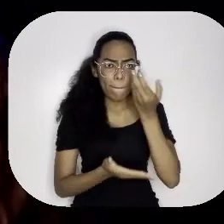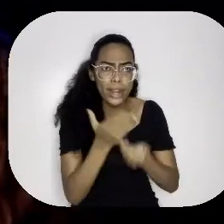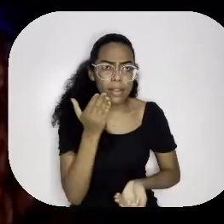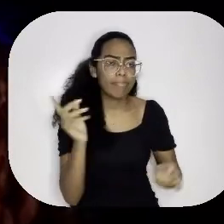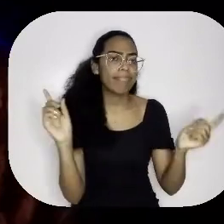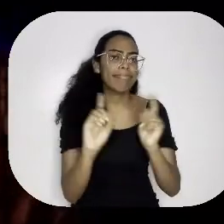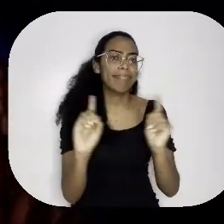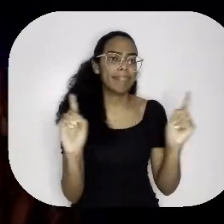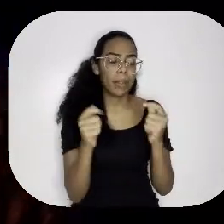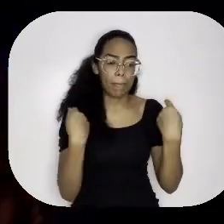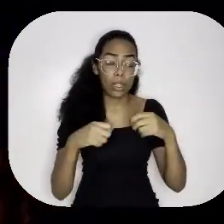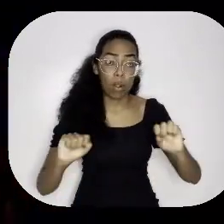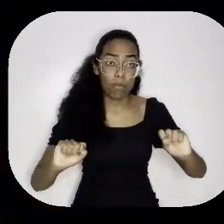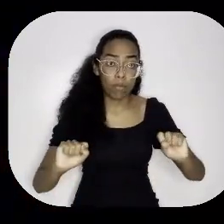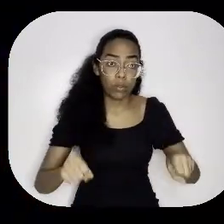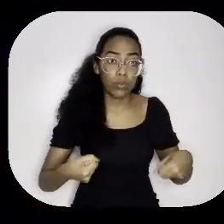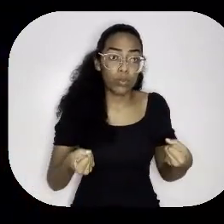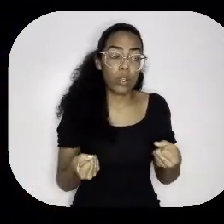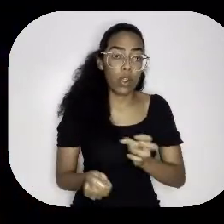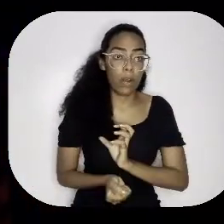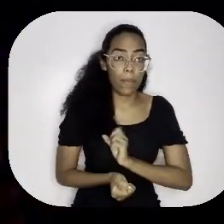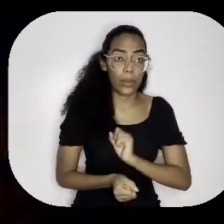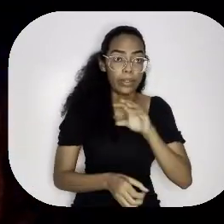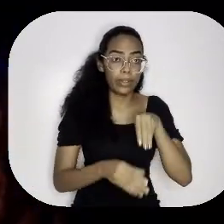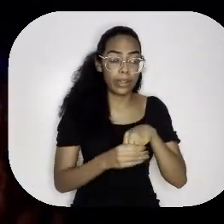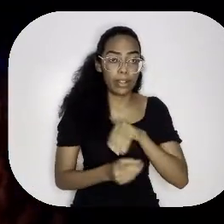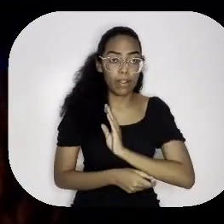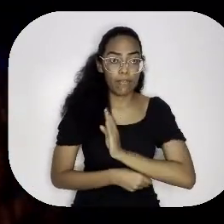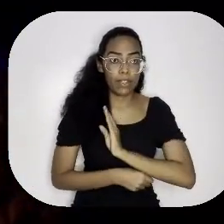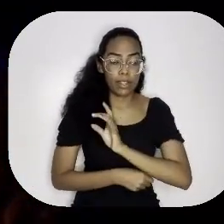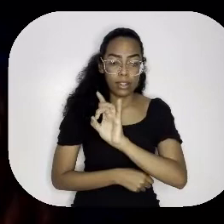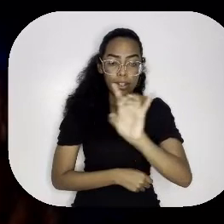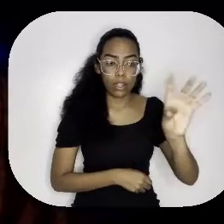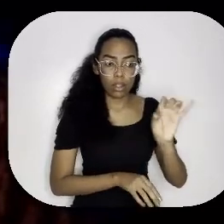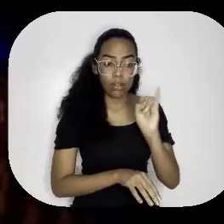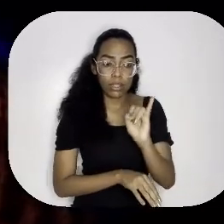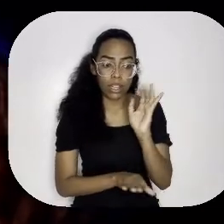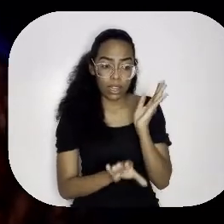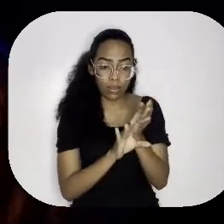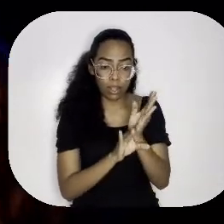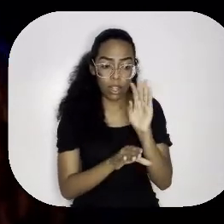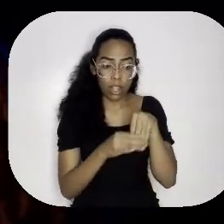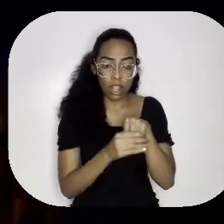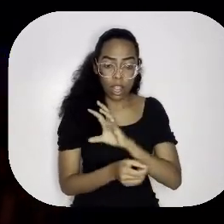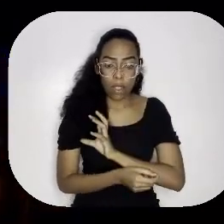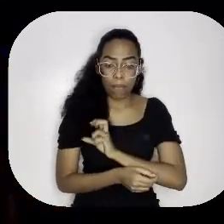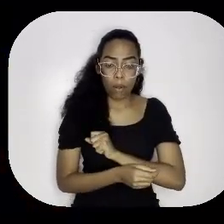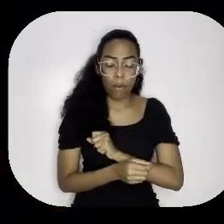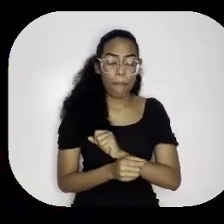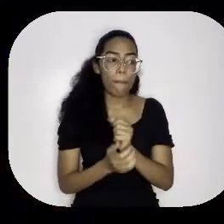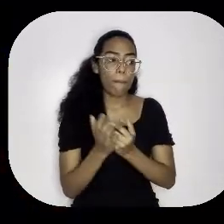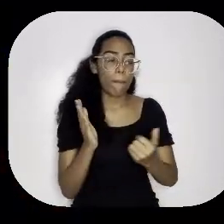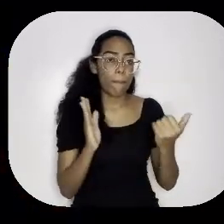perdida. É preciso fomentar o amor em nossas vidas, porque quando o amor se multiplica,